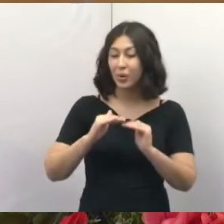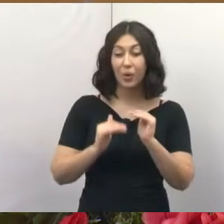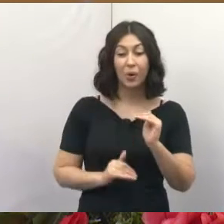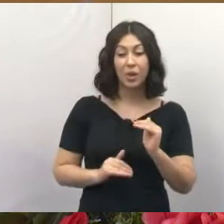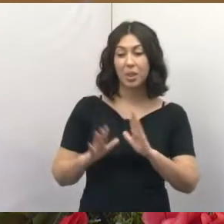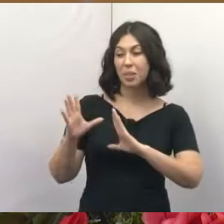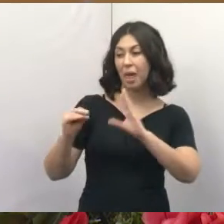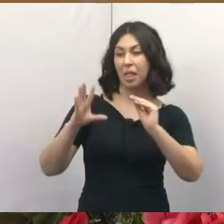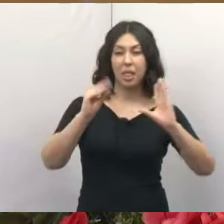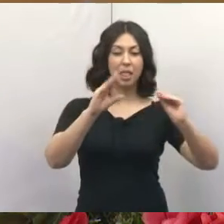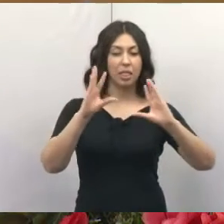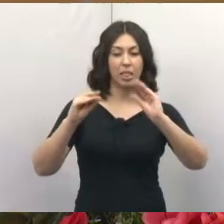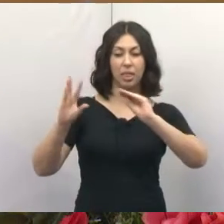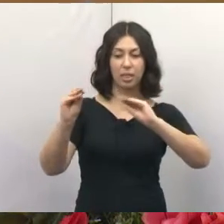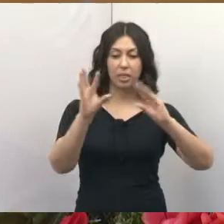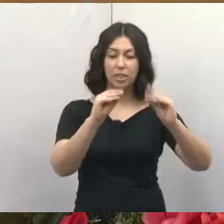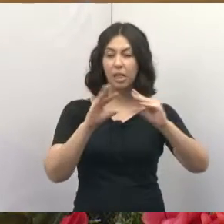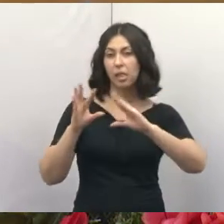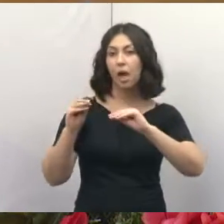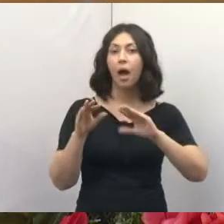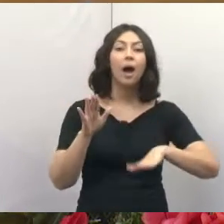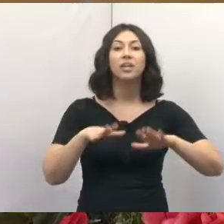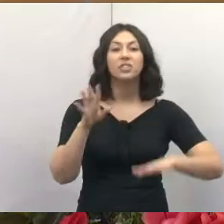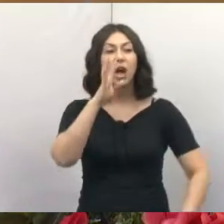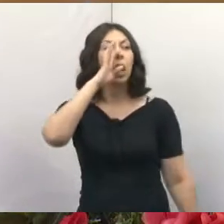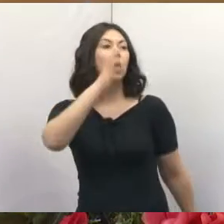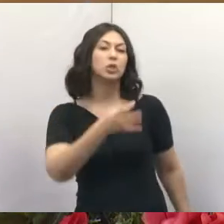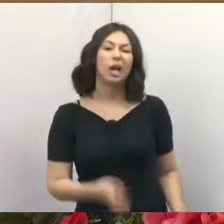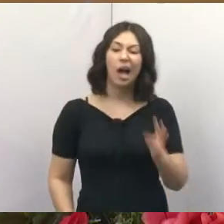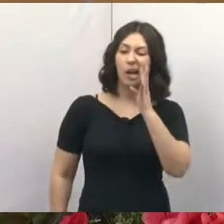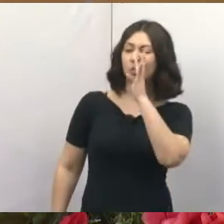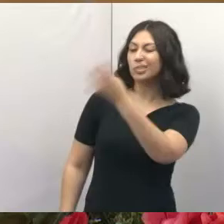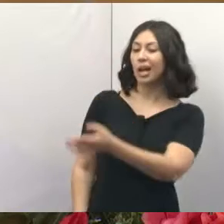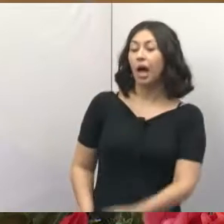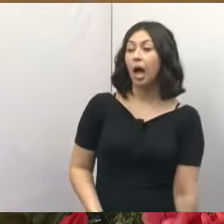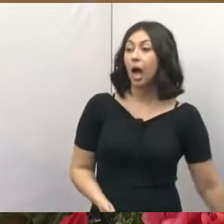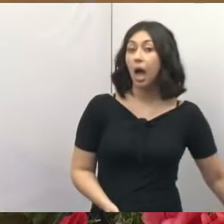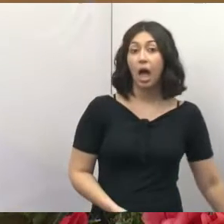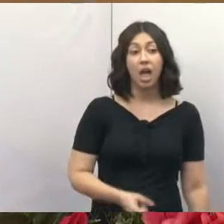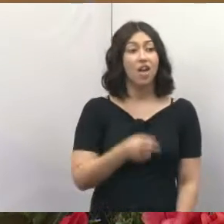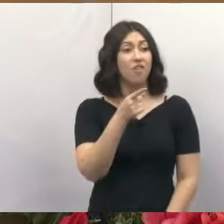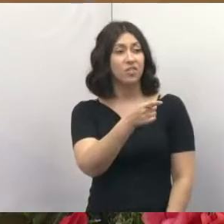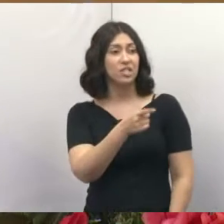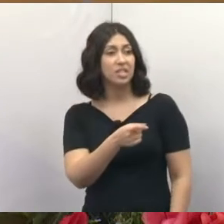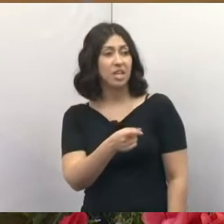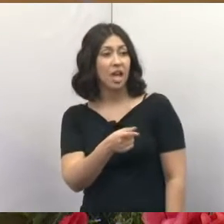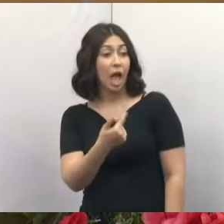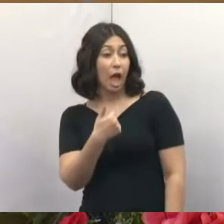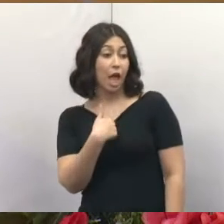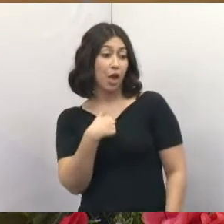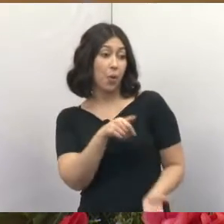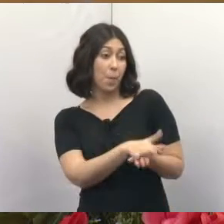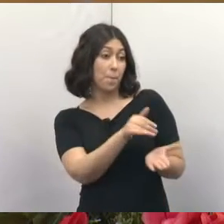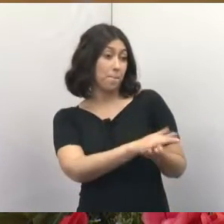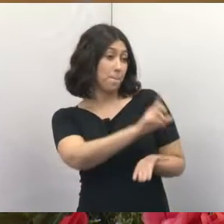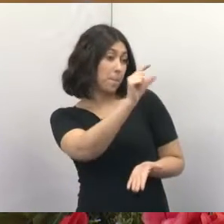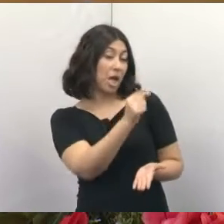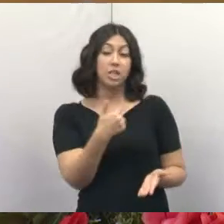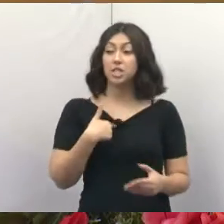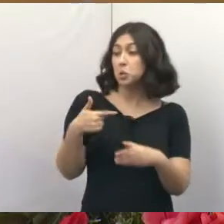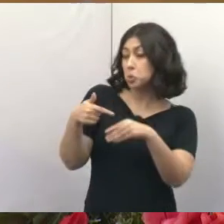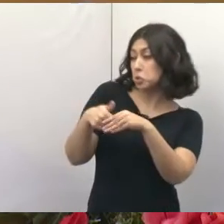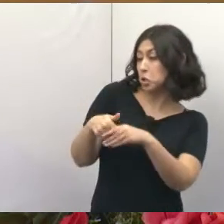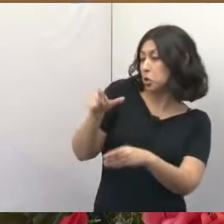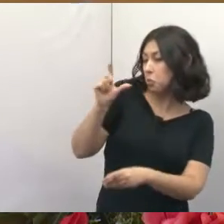a falácia de muitos vereadores aqui, muitas vezes acusando um ao outro. Vereador dizendo que eu gasto menos cheques, que eu não gasto gasolina. Eu